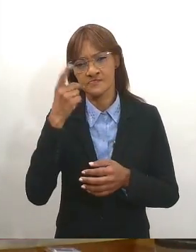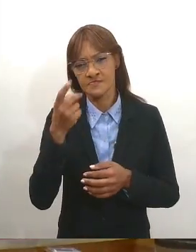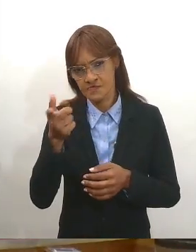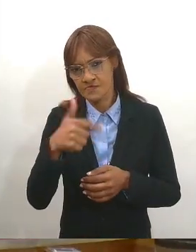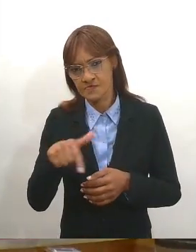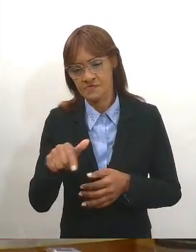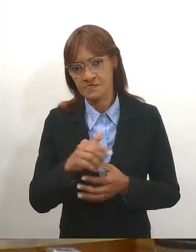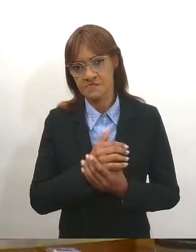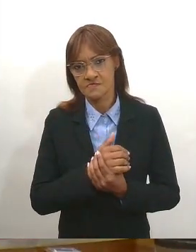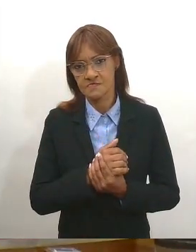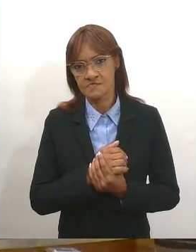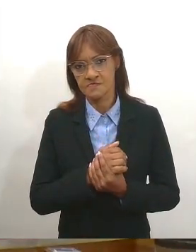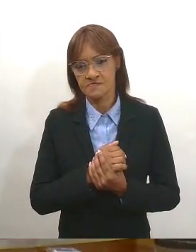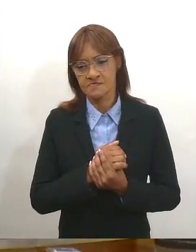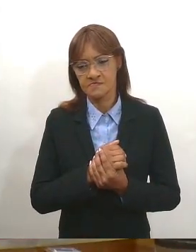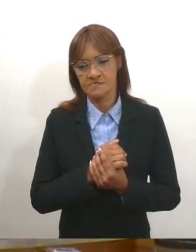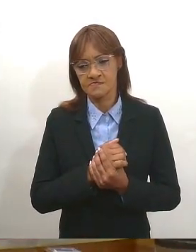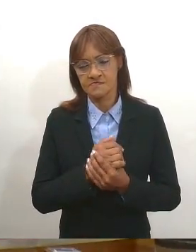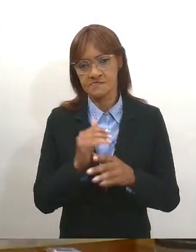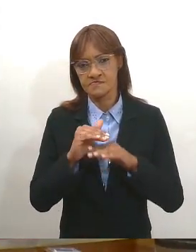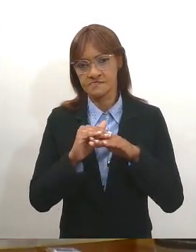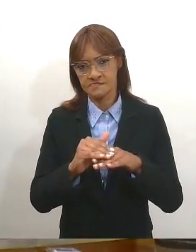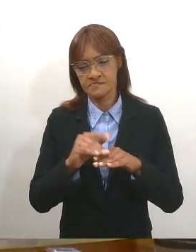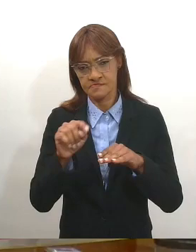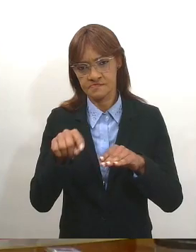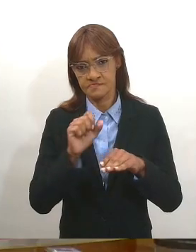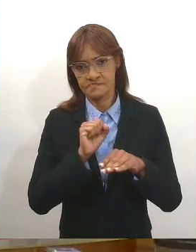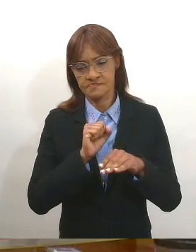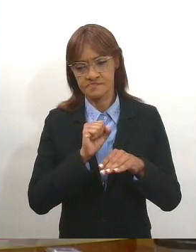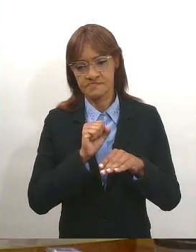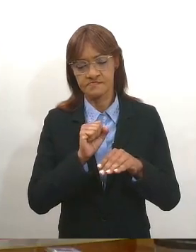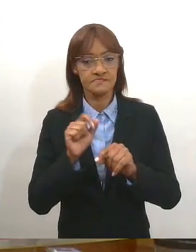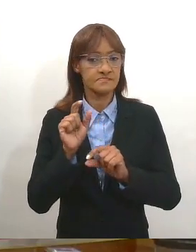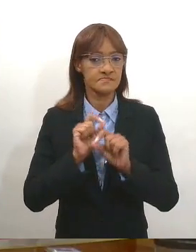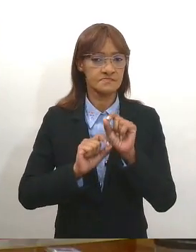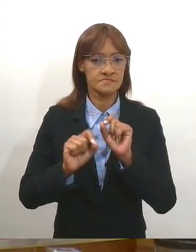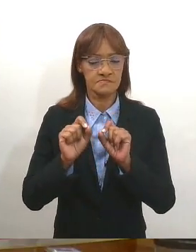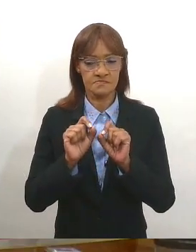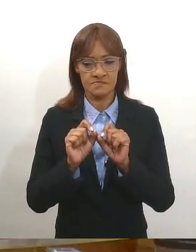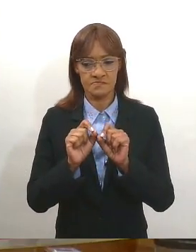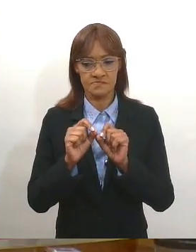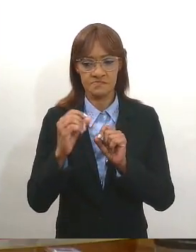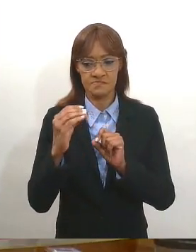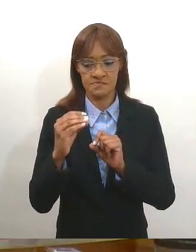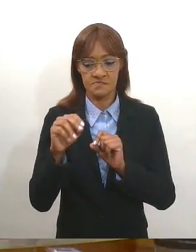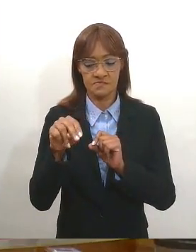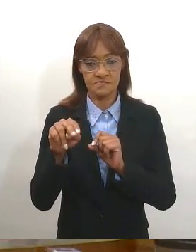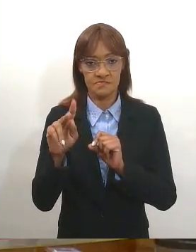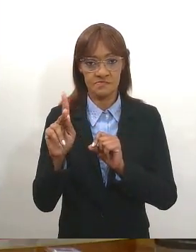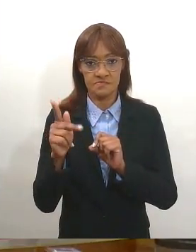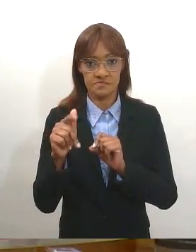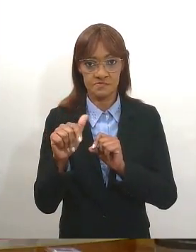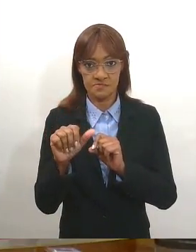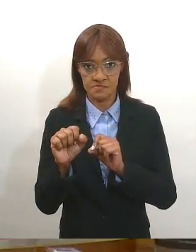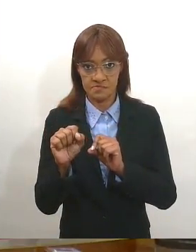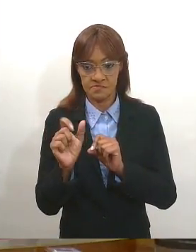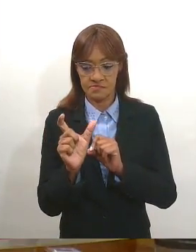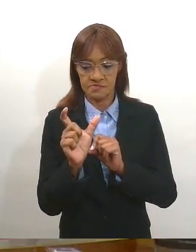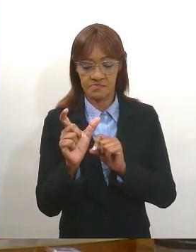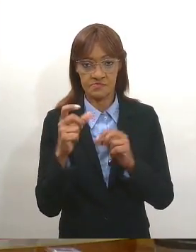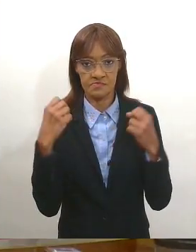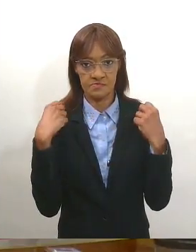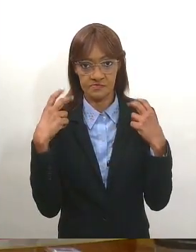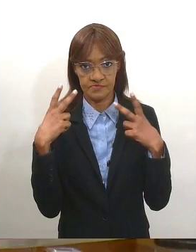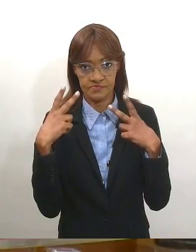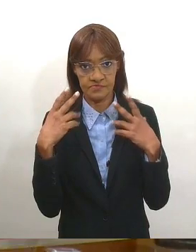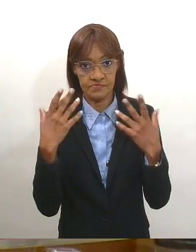Linda, sobre a questão da CNHs, sobre a questão do DETRAN, já que é um assunto, Paulo Júnior,